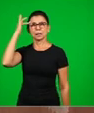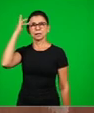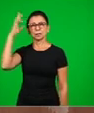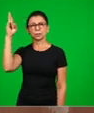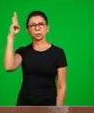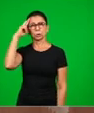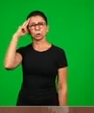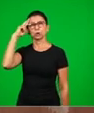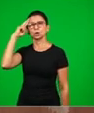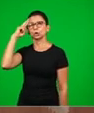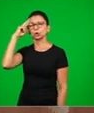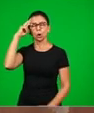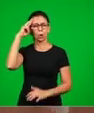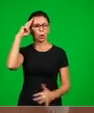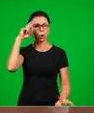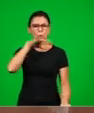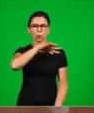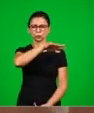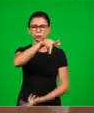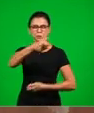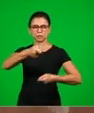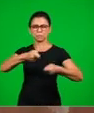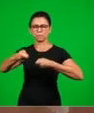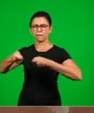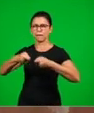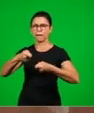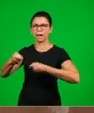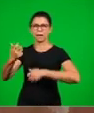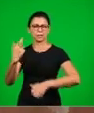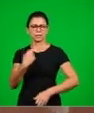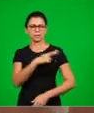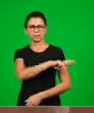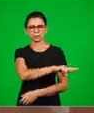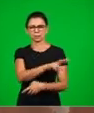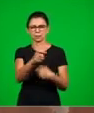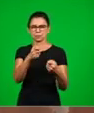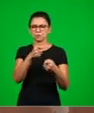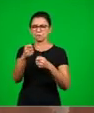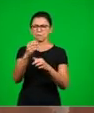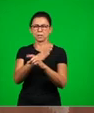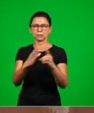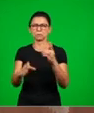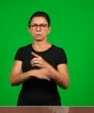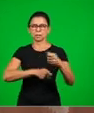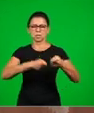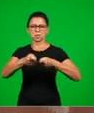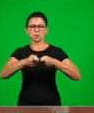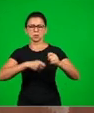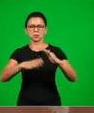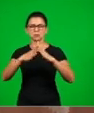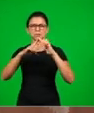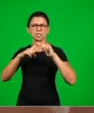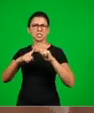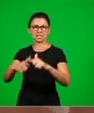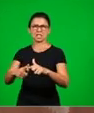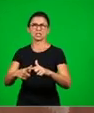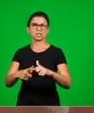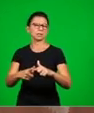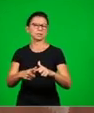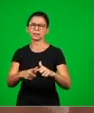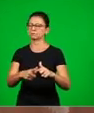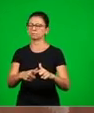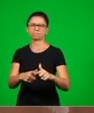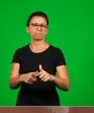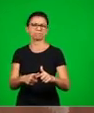dessa terra, que ele é dono da religião, que ele é dono de um púlpito, que ele é dono de uma igreja, que ele é dono de alma, e não é nada